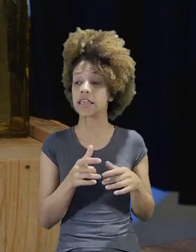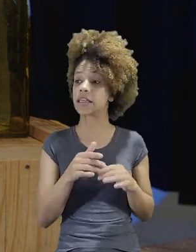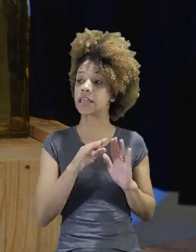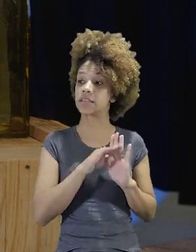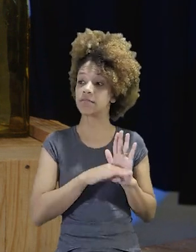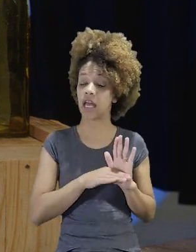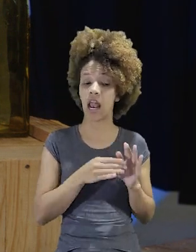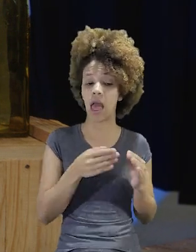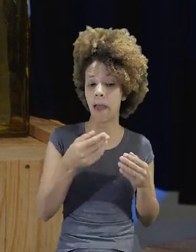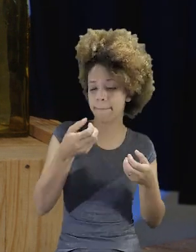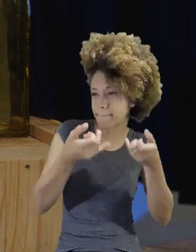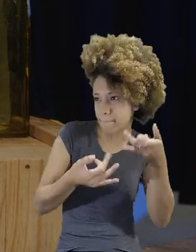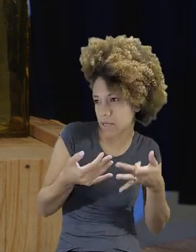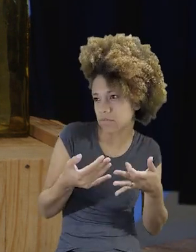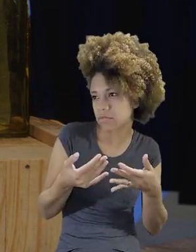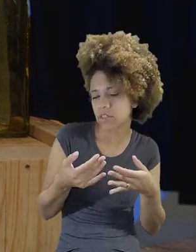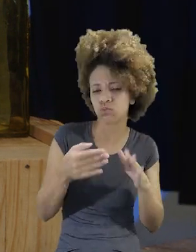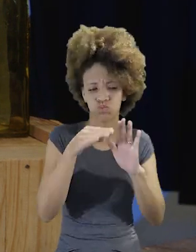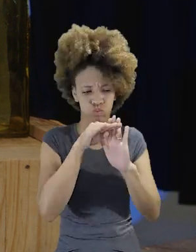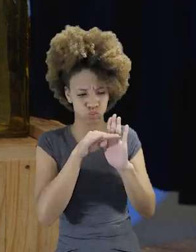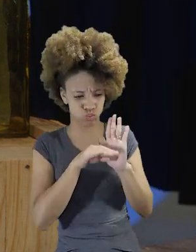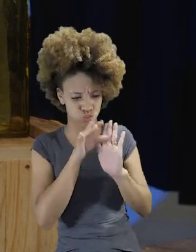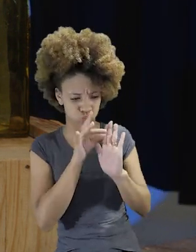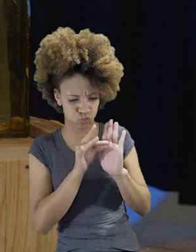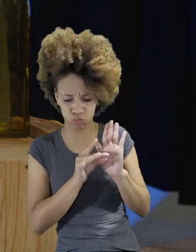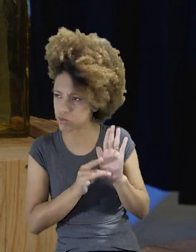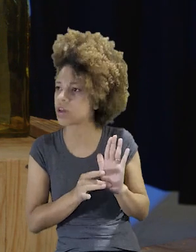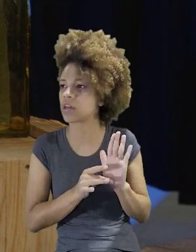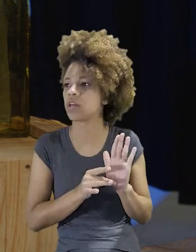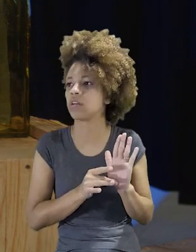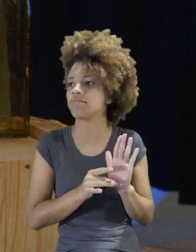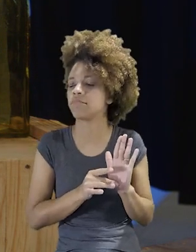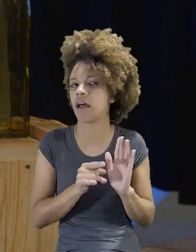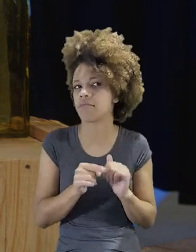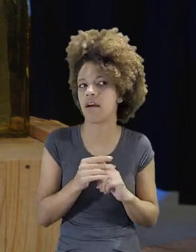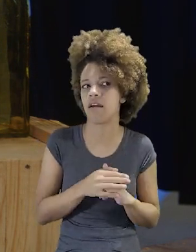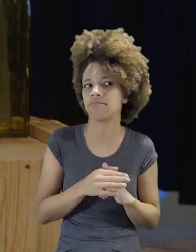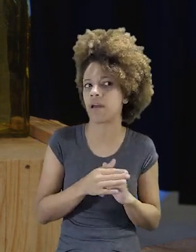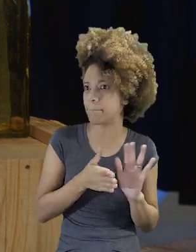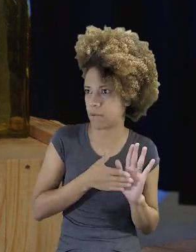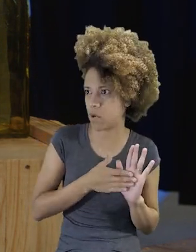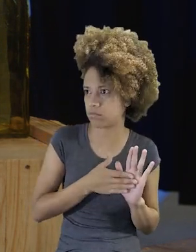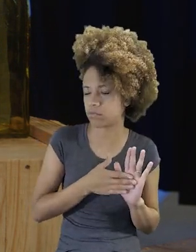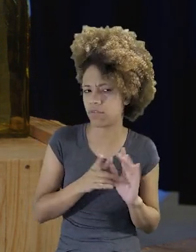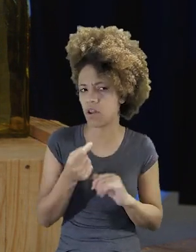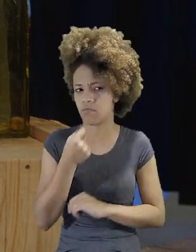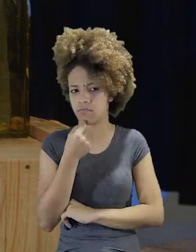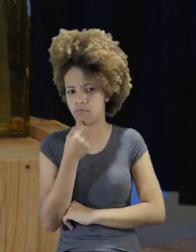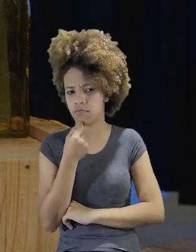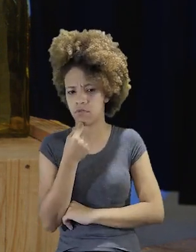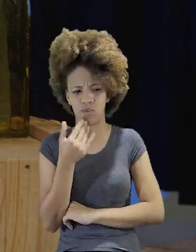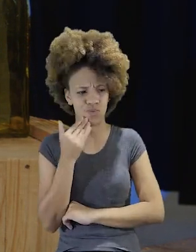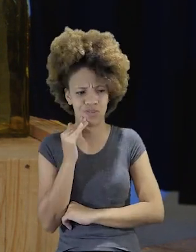e nesse disco ele ele questiona pontualmente essa esse ponto essa